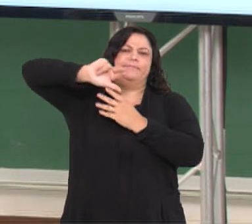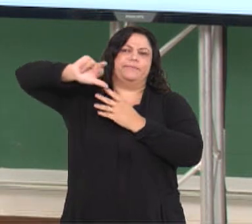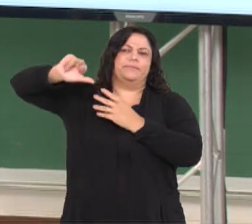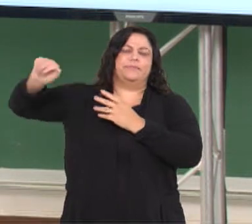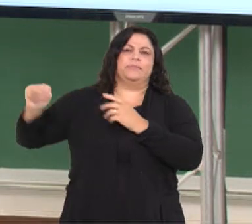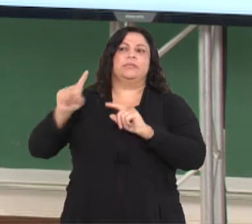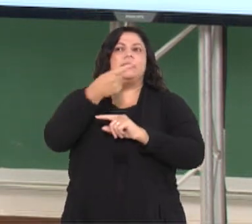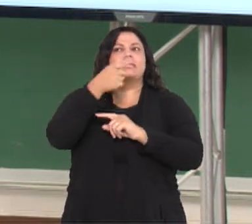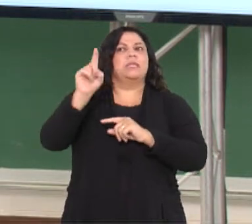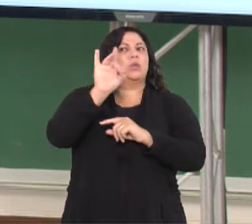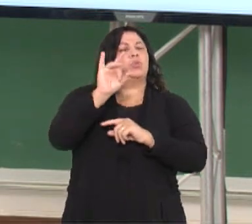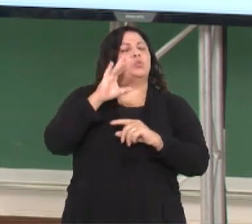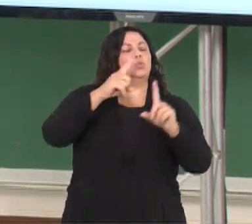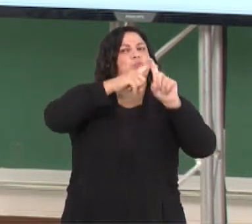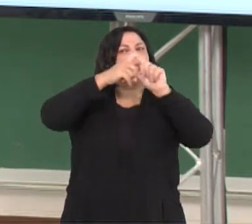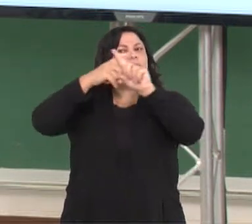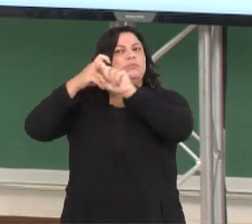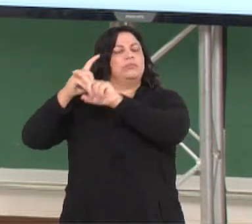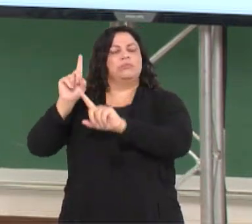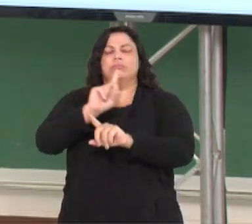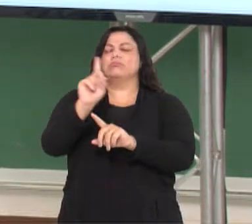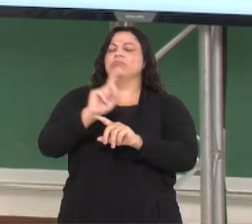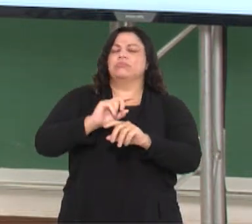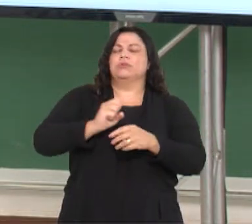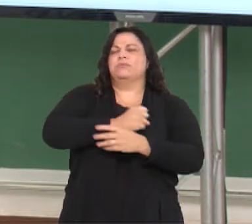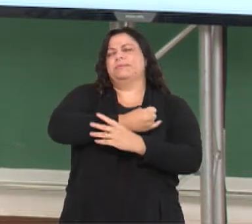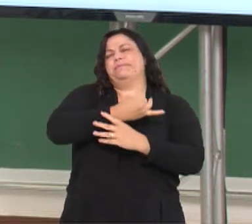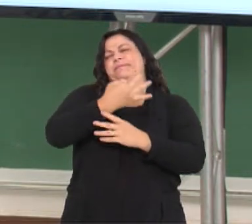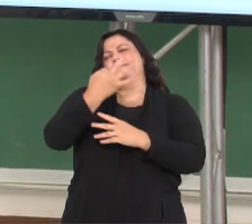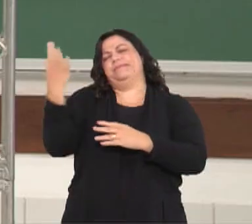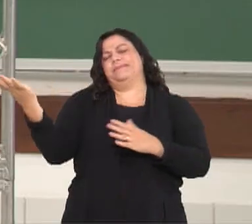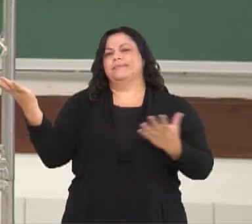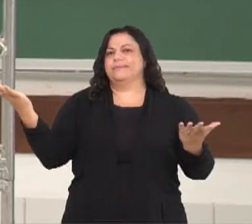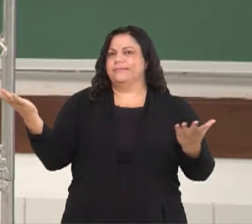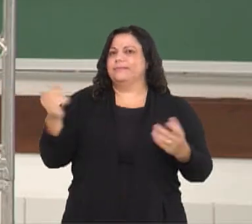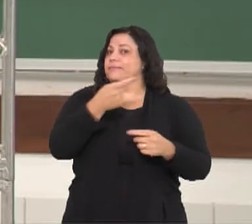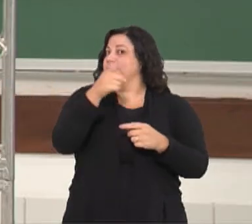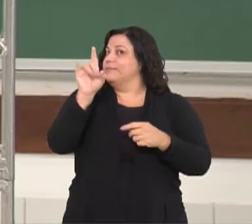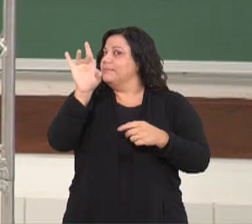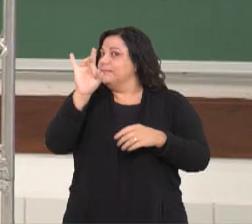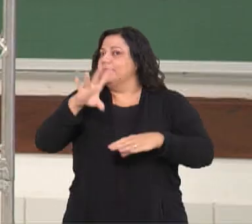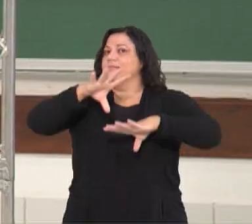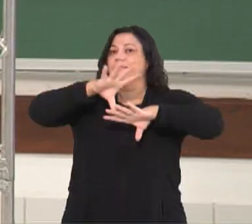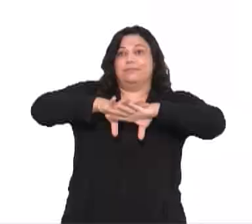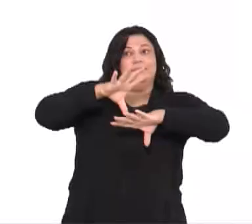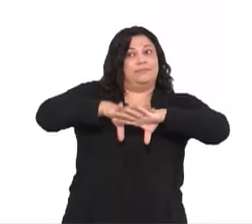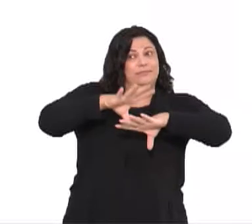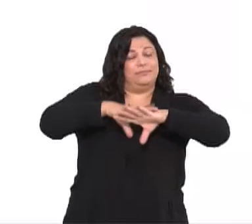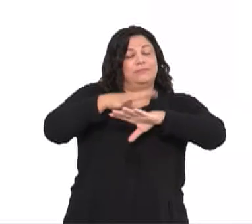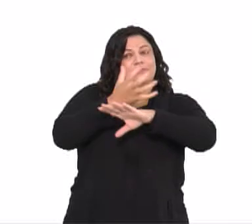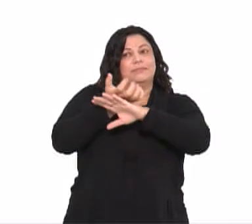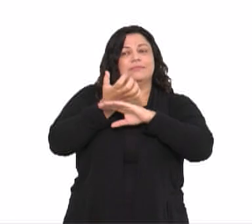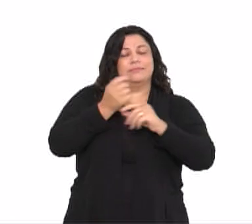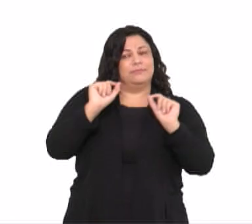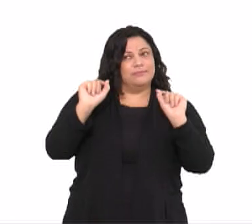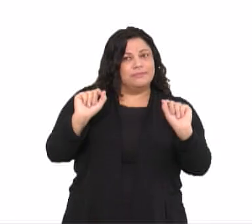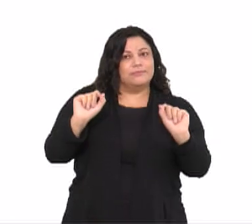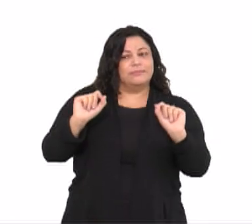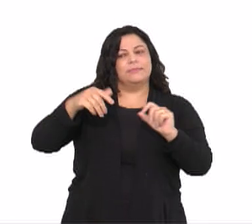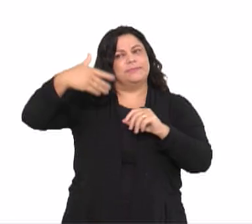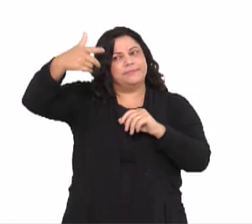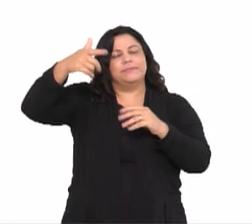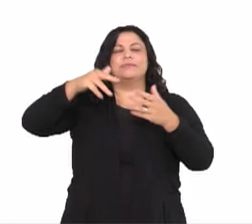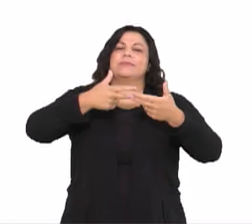polinômio, te treina para muita coisa, não só na disciplina de matemática. Muito bem, hoje nós trabalhamos